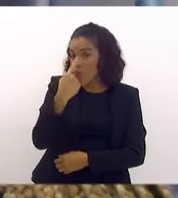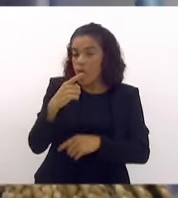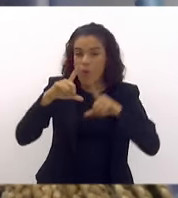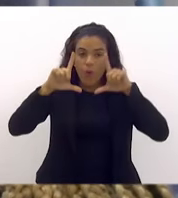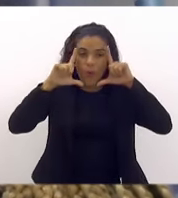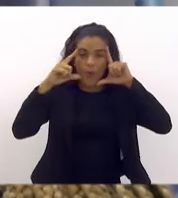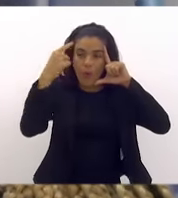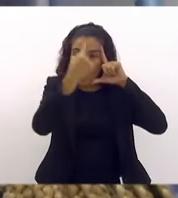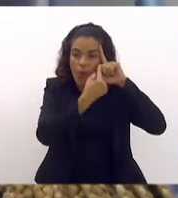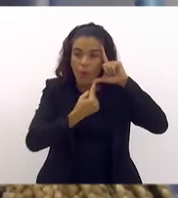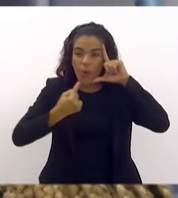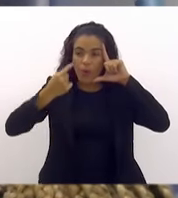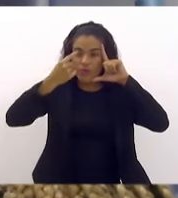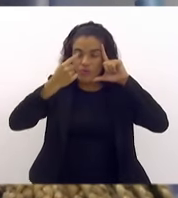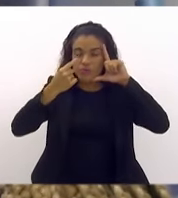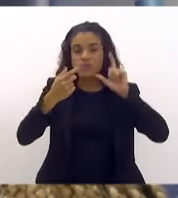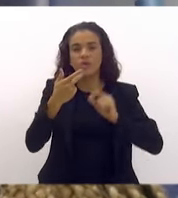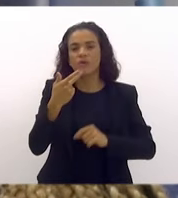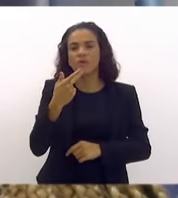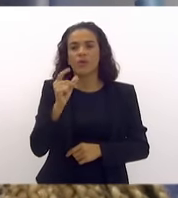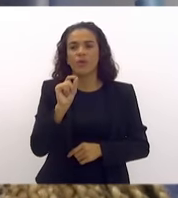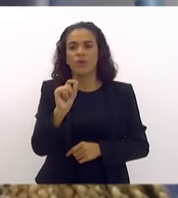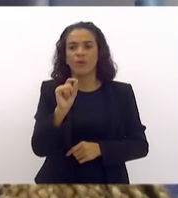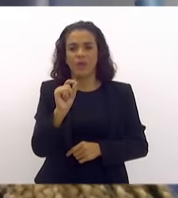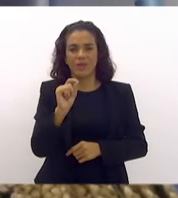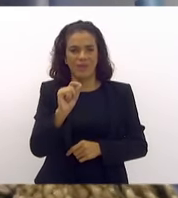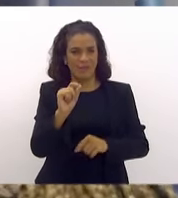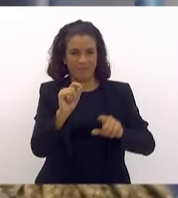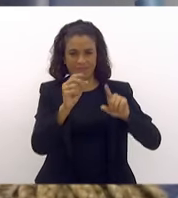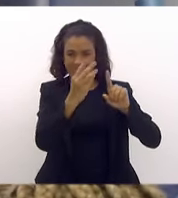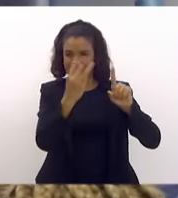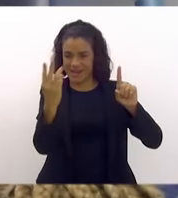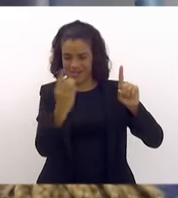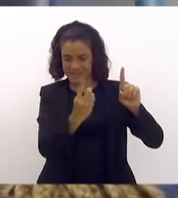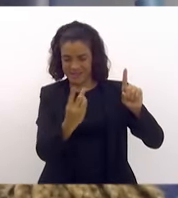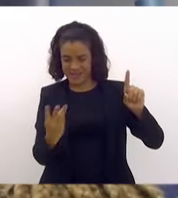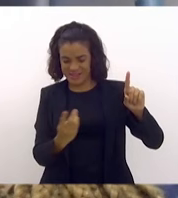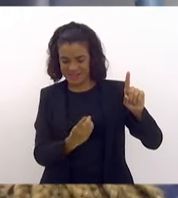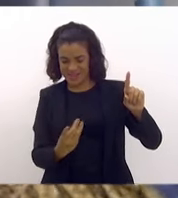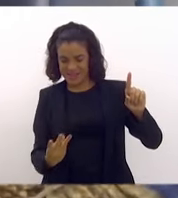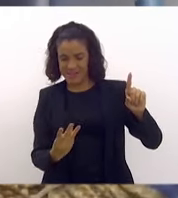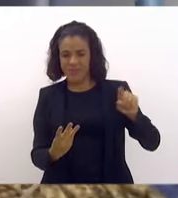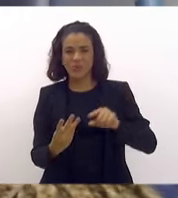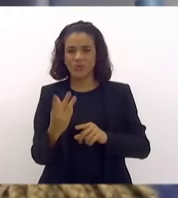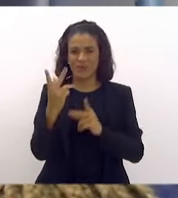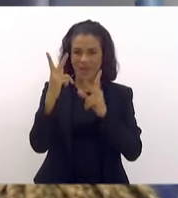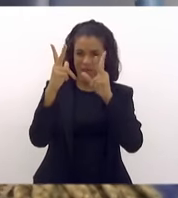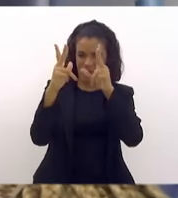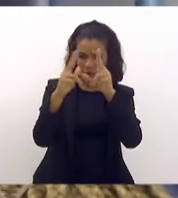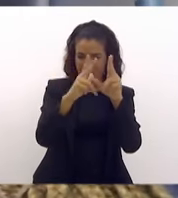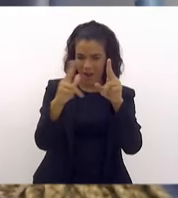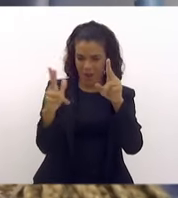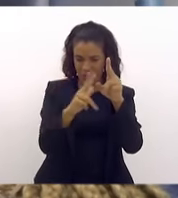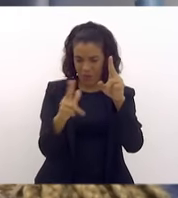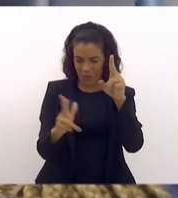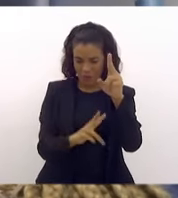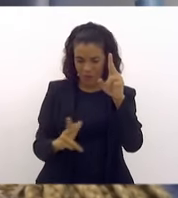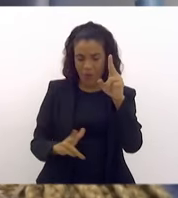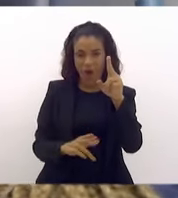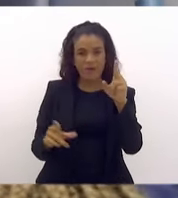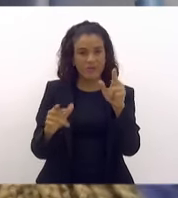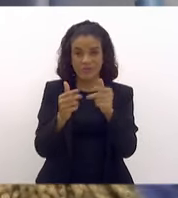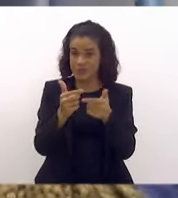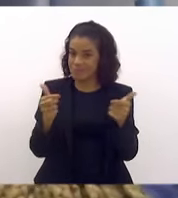aqui eu também diria que nenhuma nenhuma delas guardam semelhanças entre si algo que já